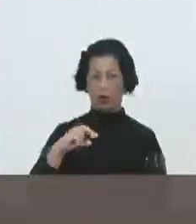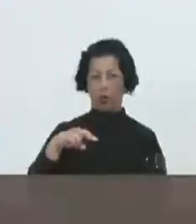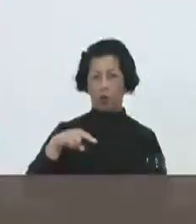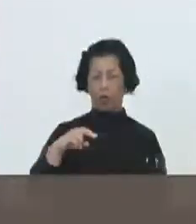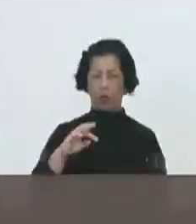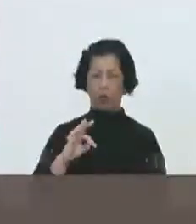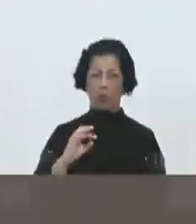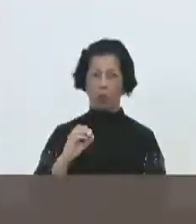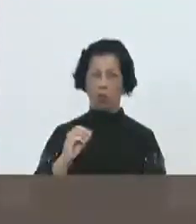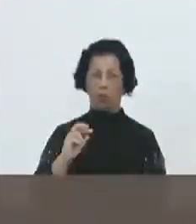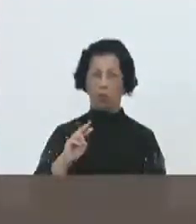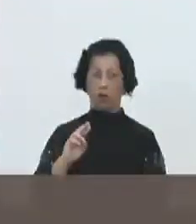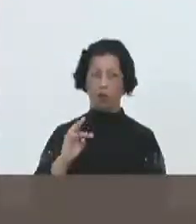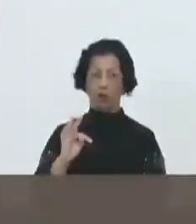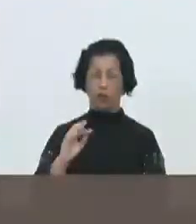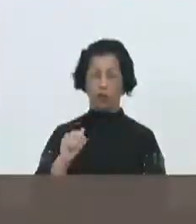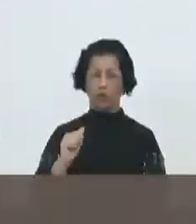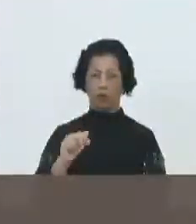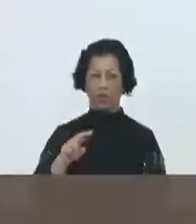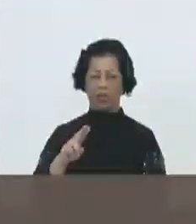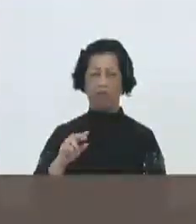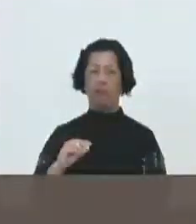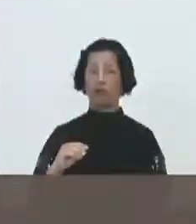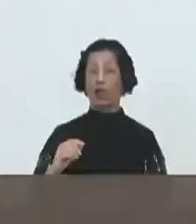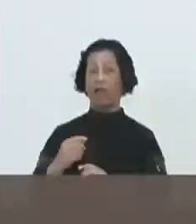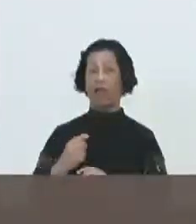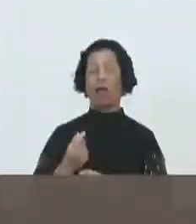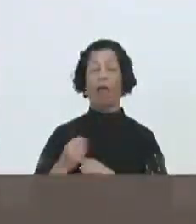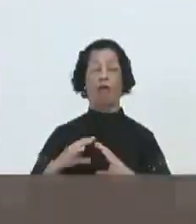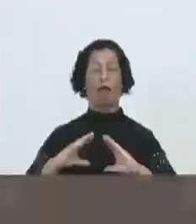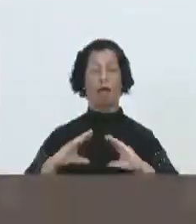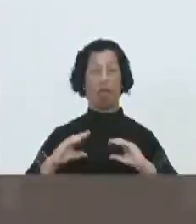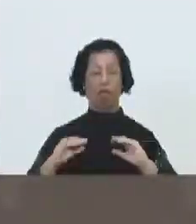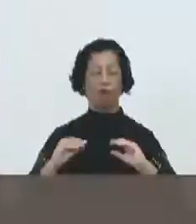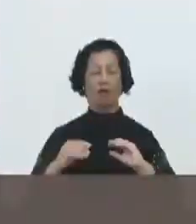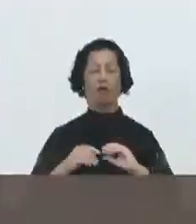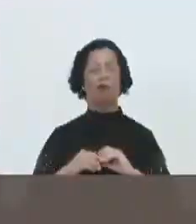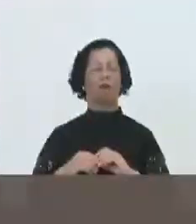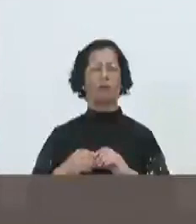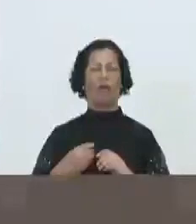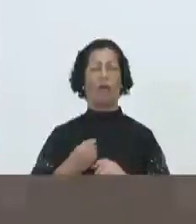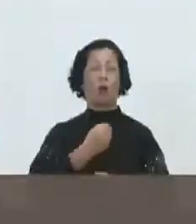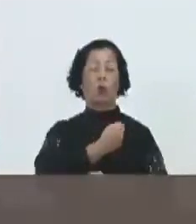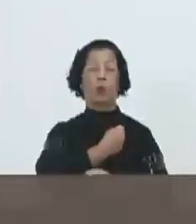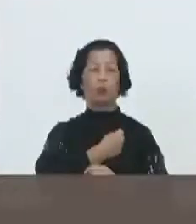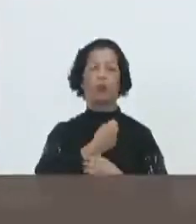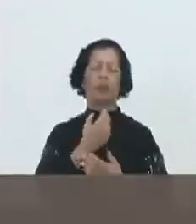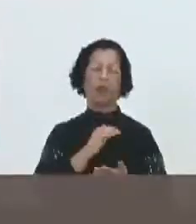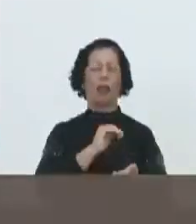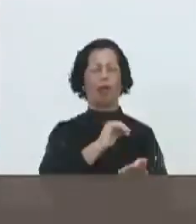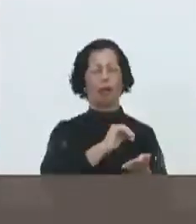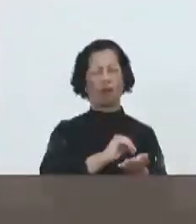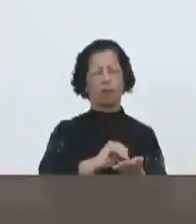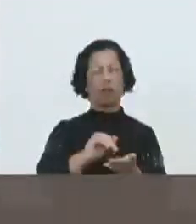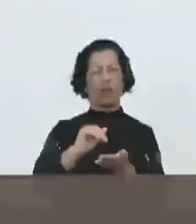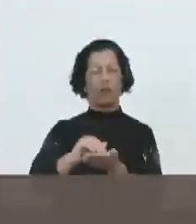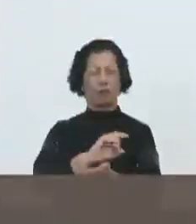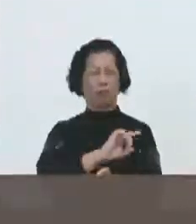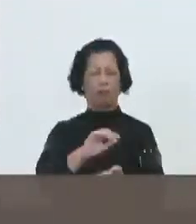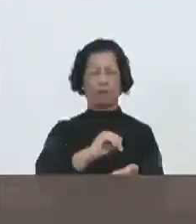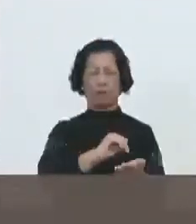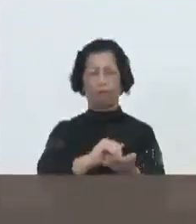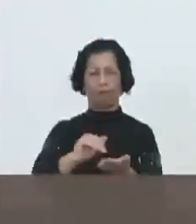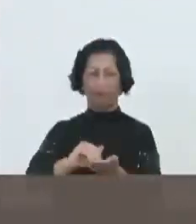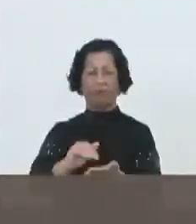confortável o trabalho de uma Secretaria da Saúde da educação da assistência de todas elas cada uma tem a sua importância inegável